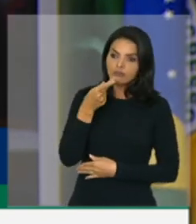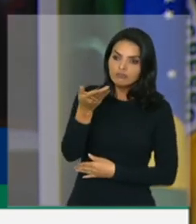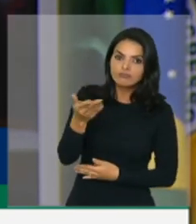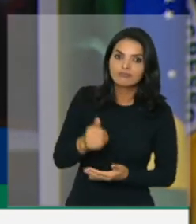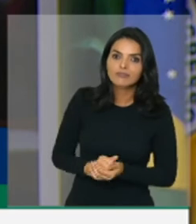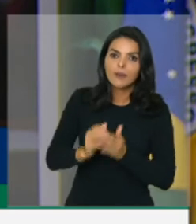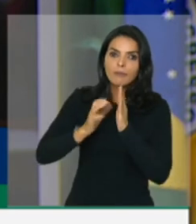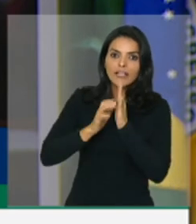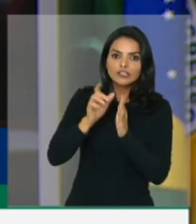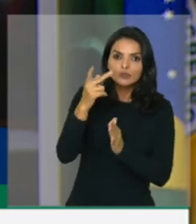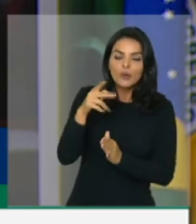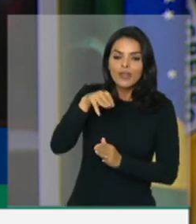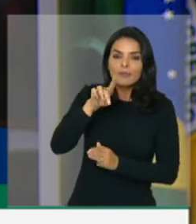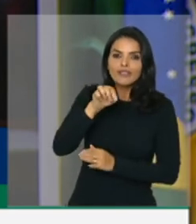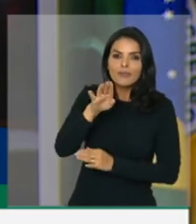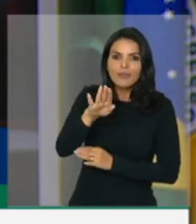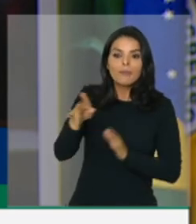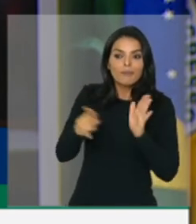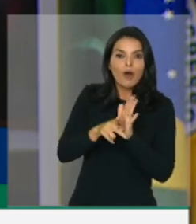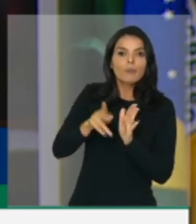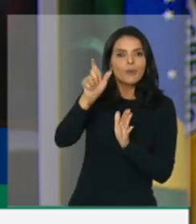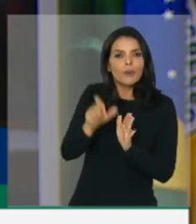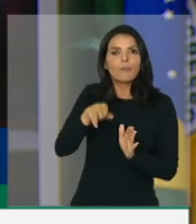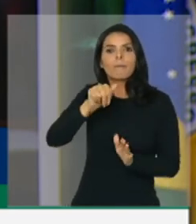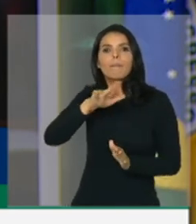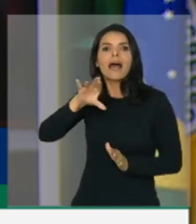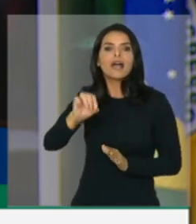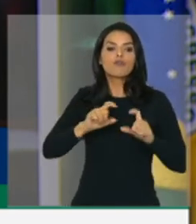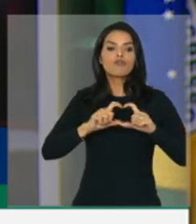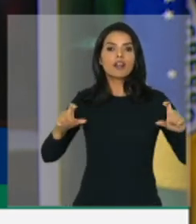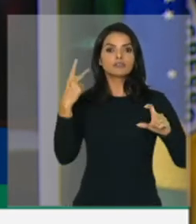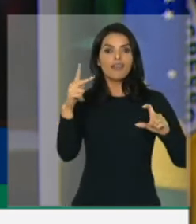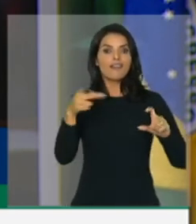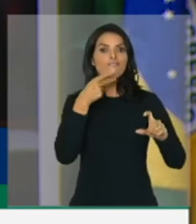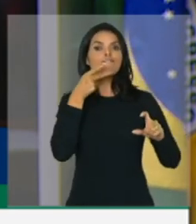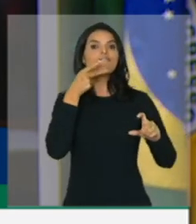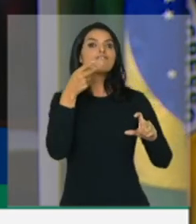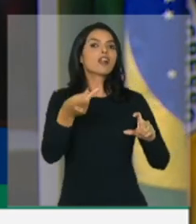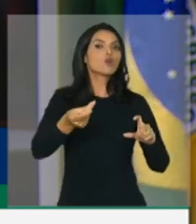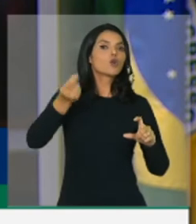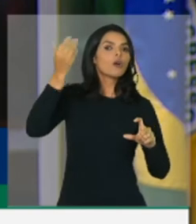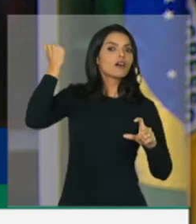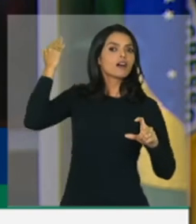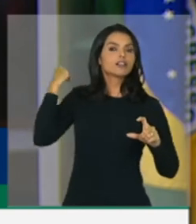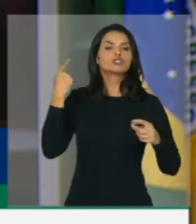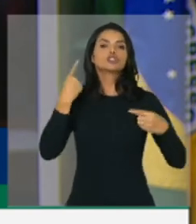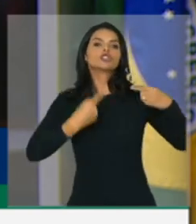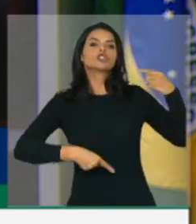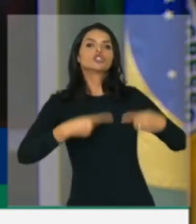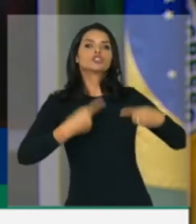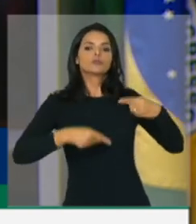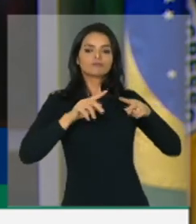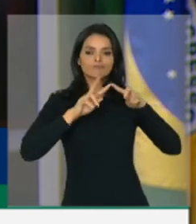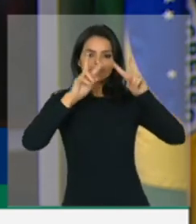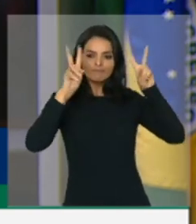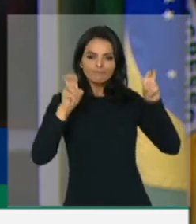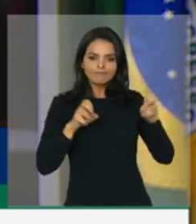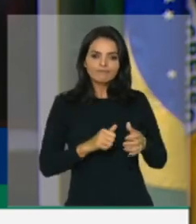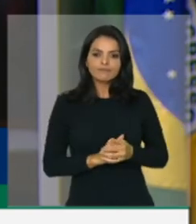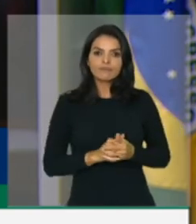partido de Mário Covas, que disse esta mesma frase durante a discussão